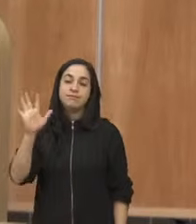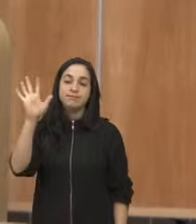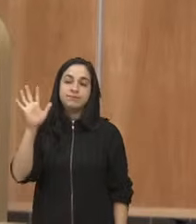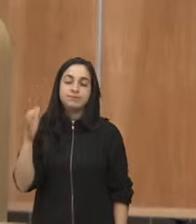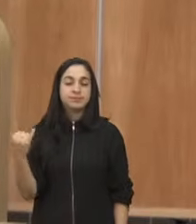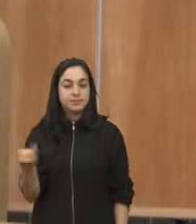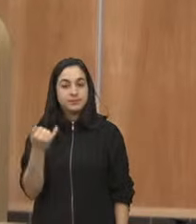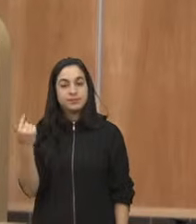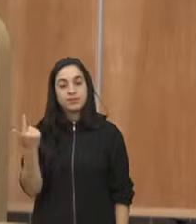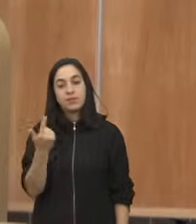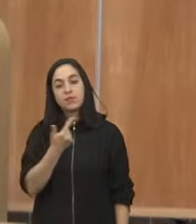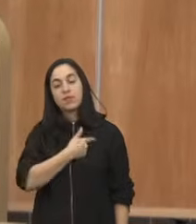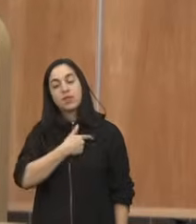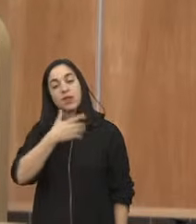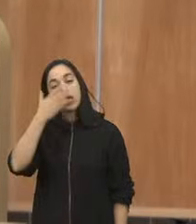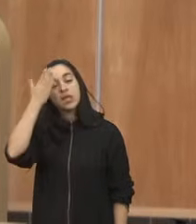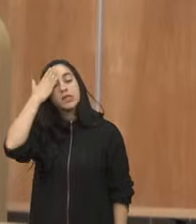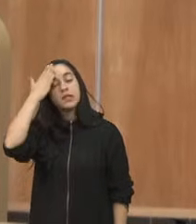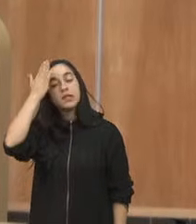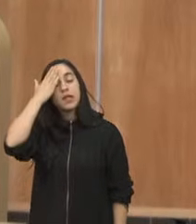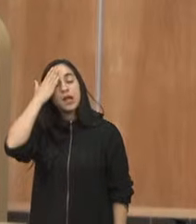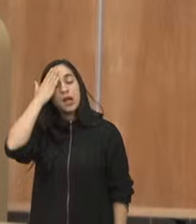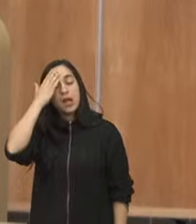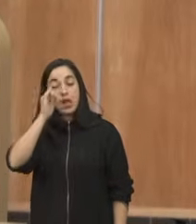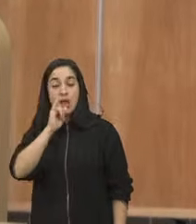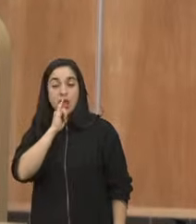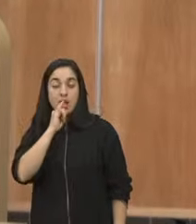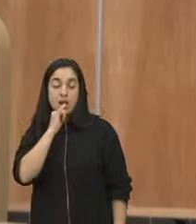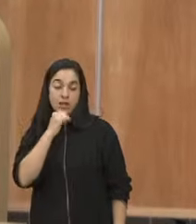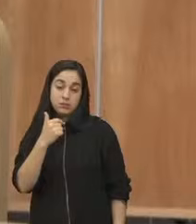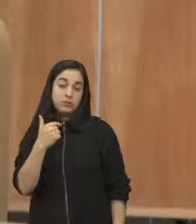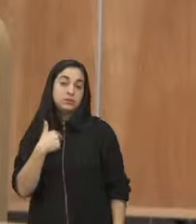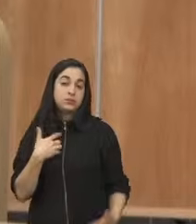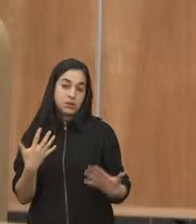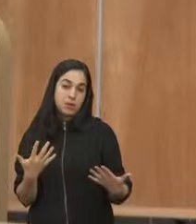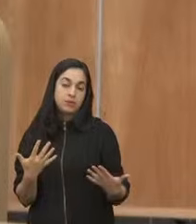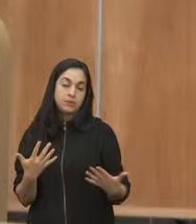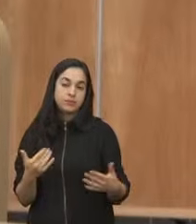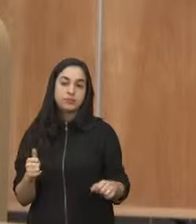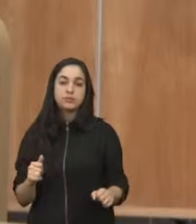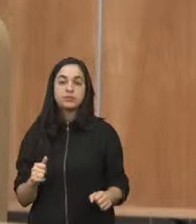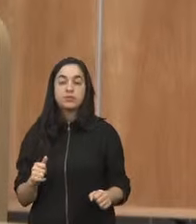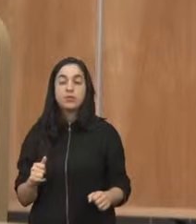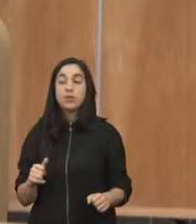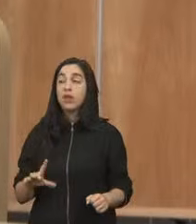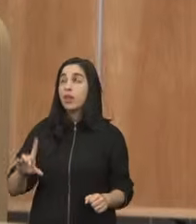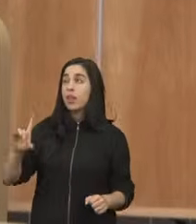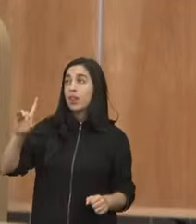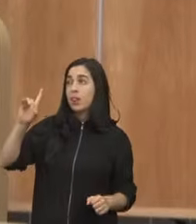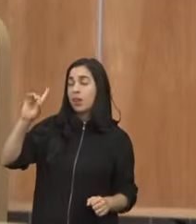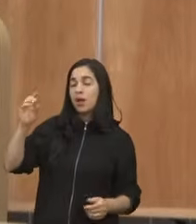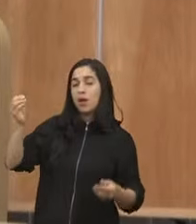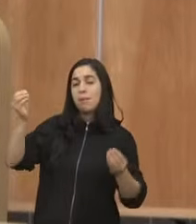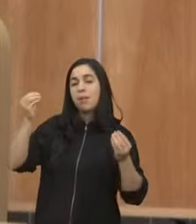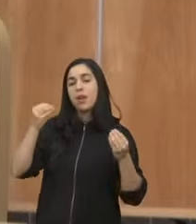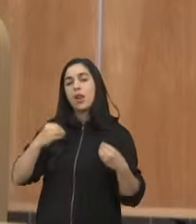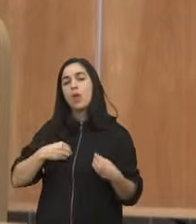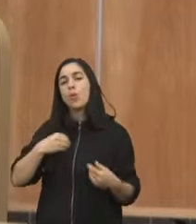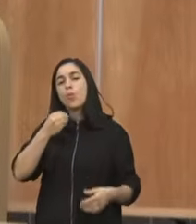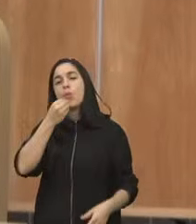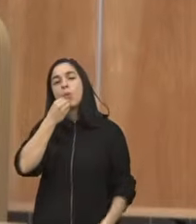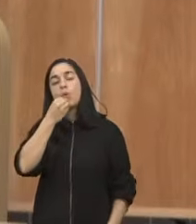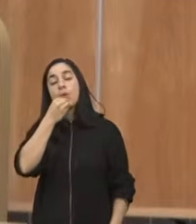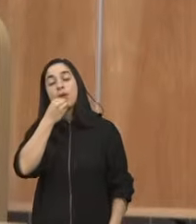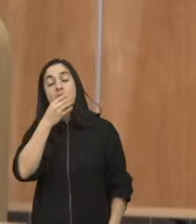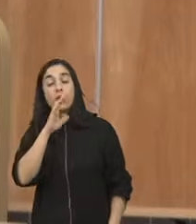disso. Eu, por exemplo, na saúde, Deus me deu a oportunidade, são 2 pessoas na